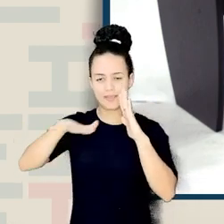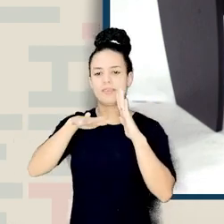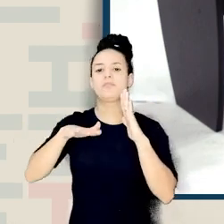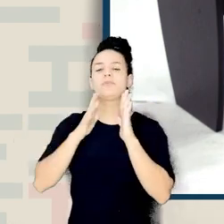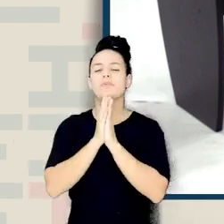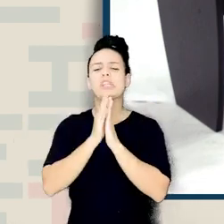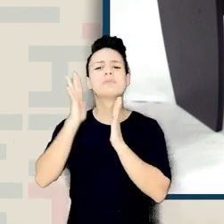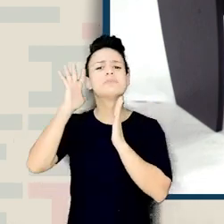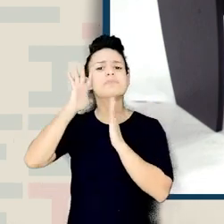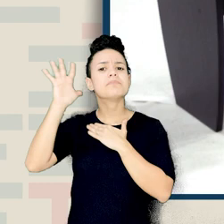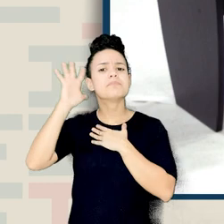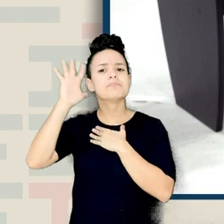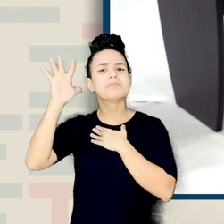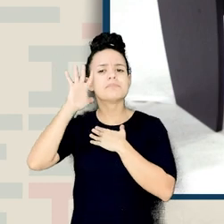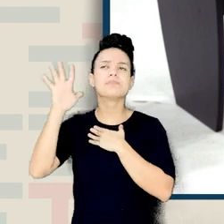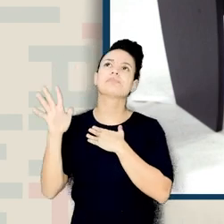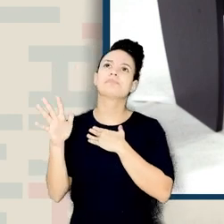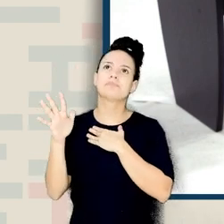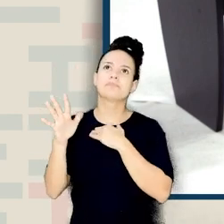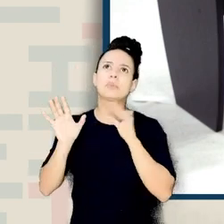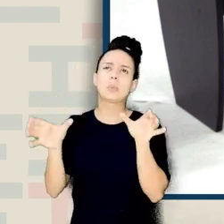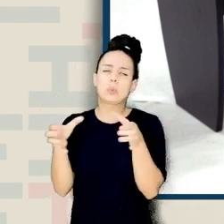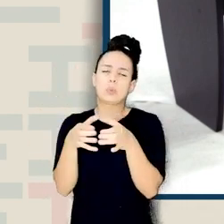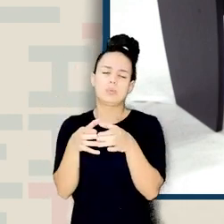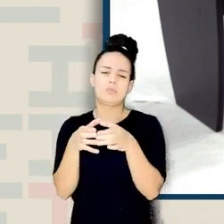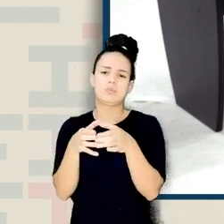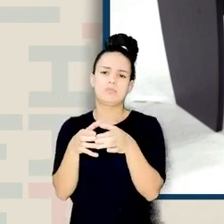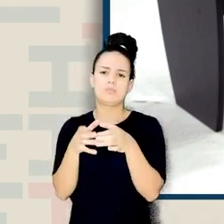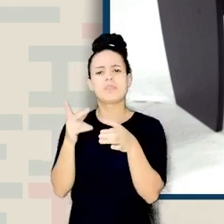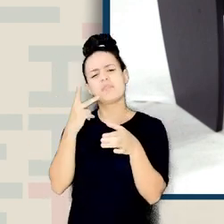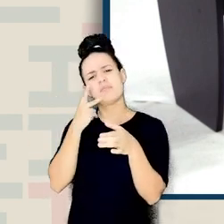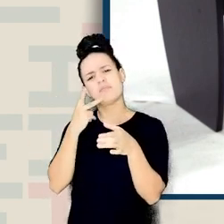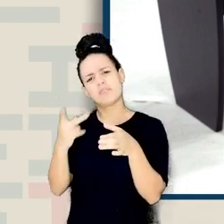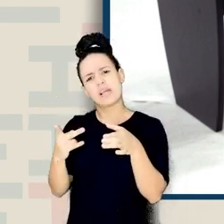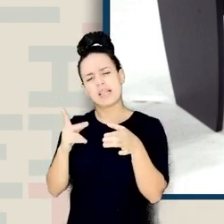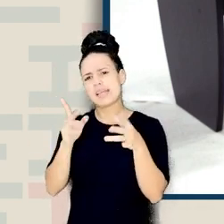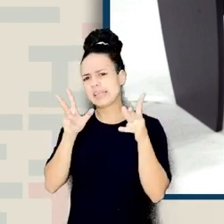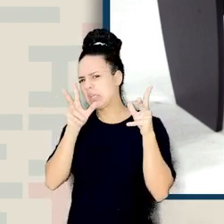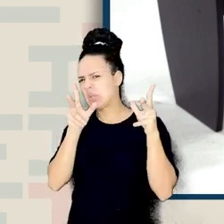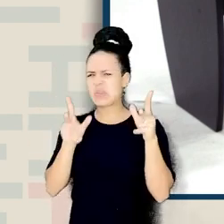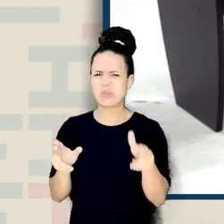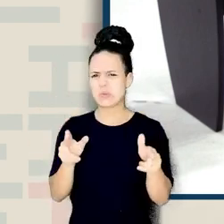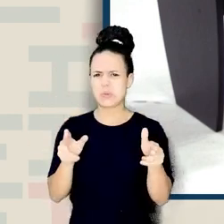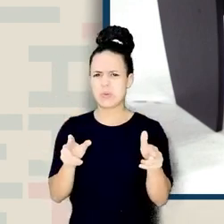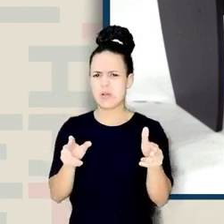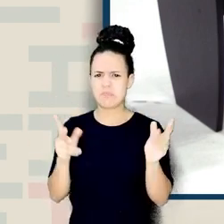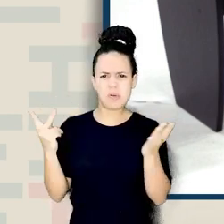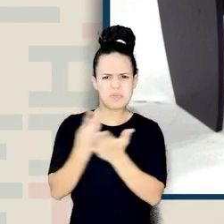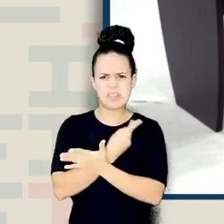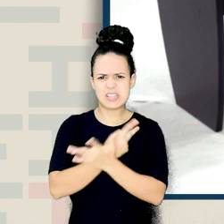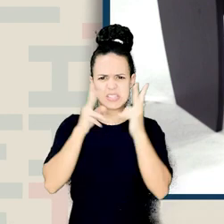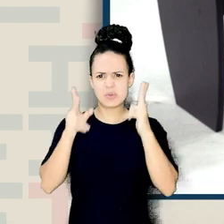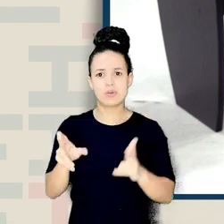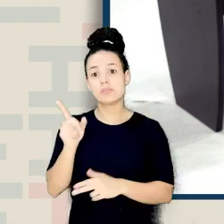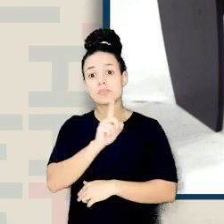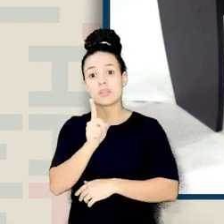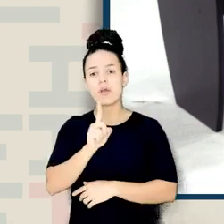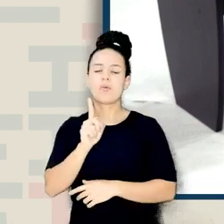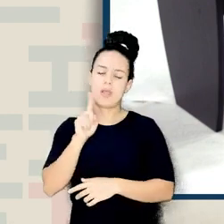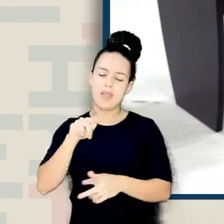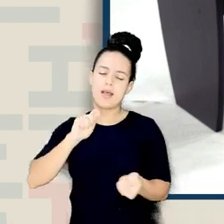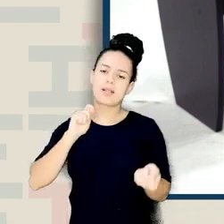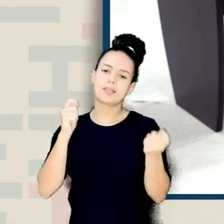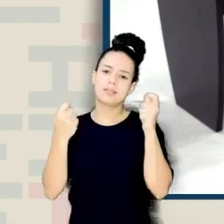do coletivo, a gente não tem como fazer uma reprodução idêntica como realmente acontece. São